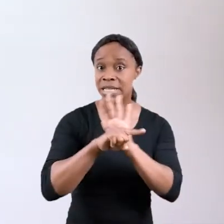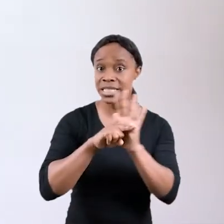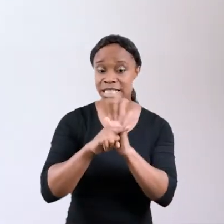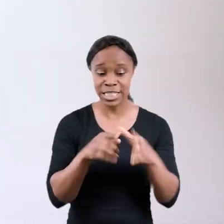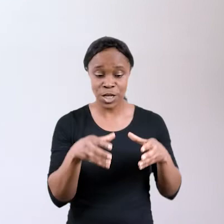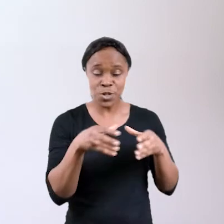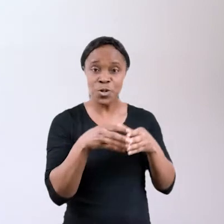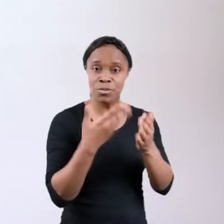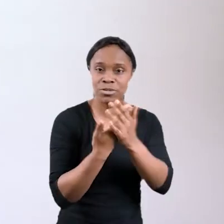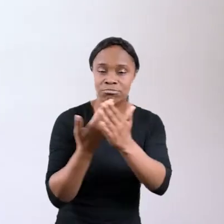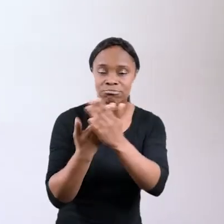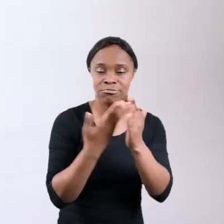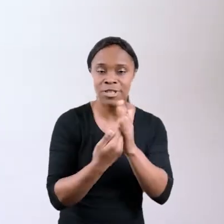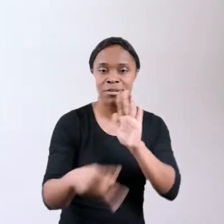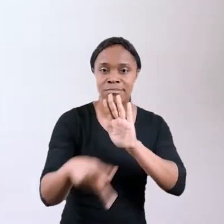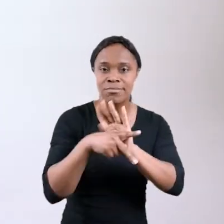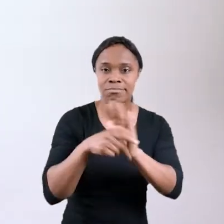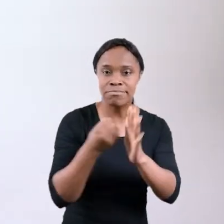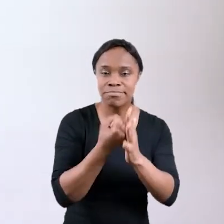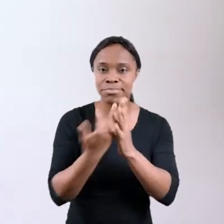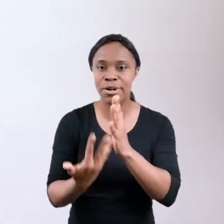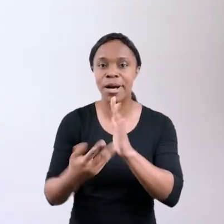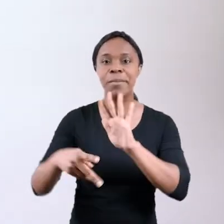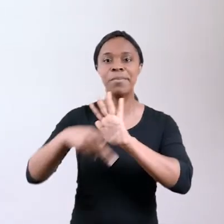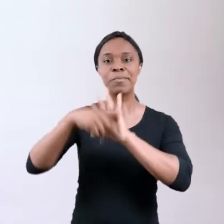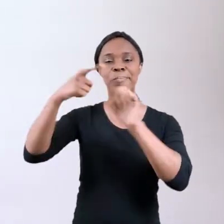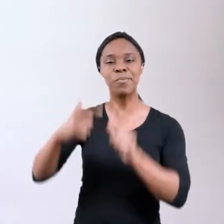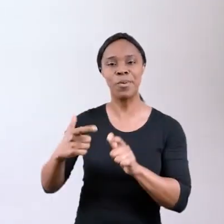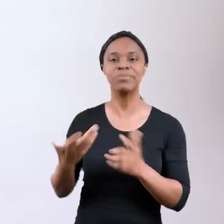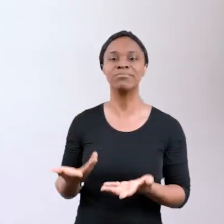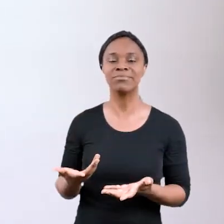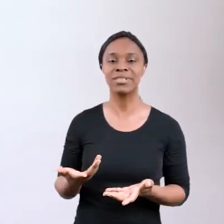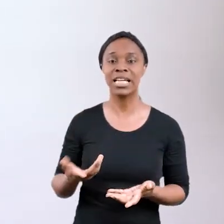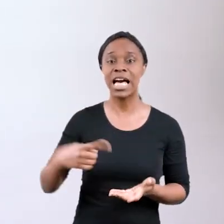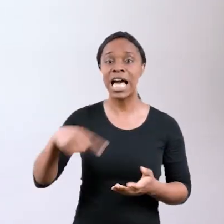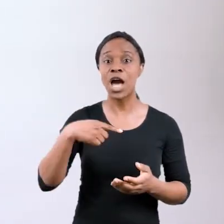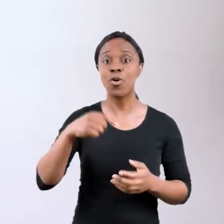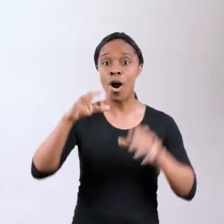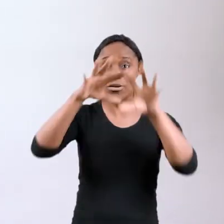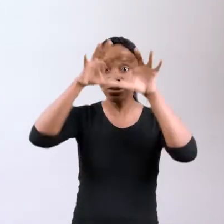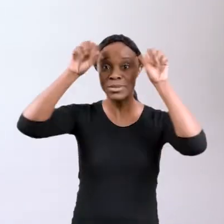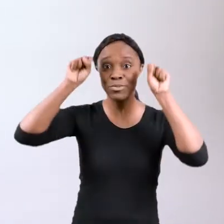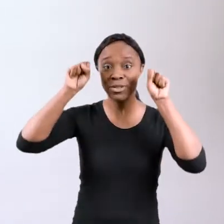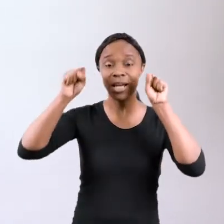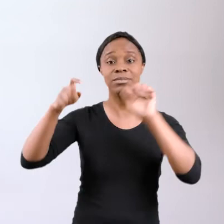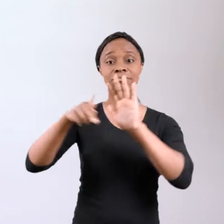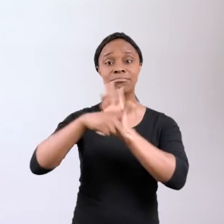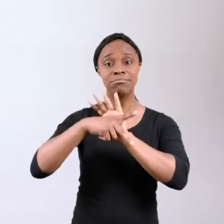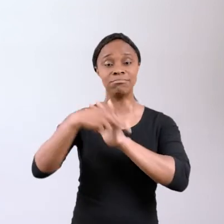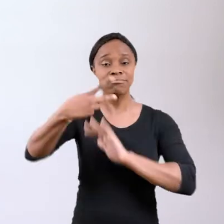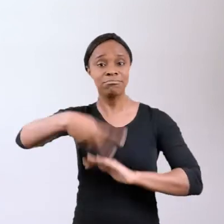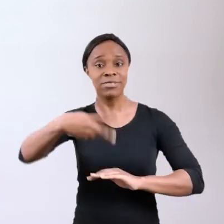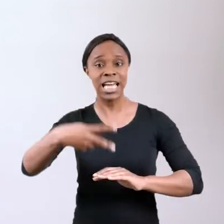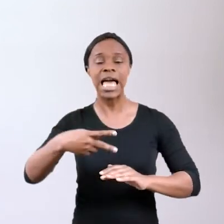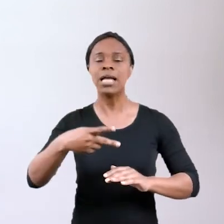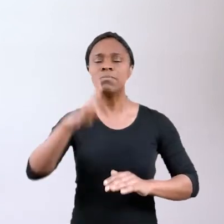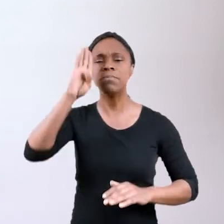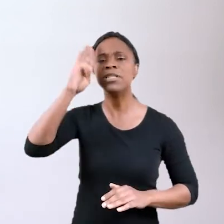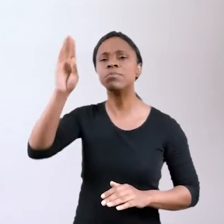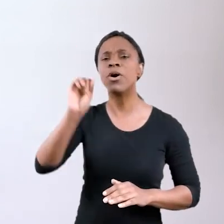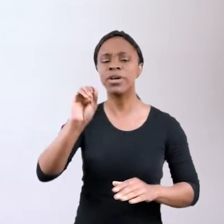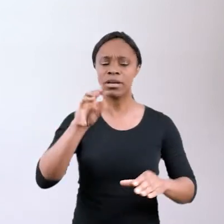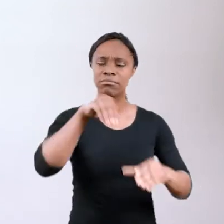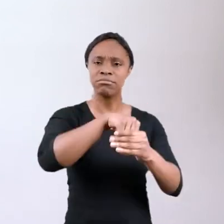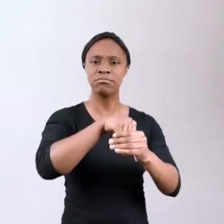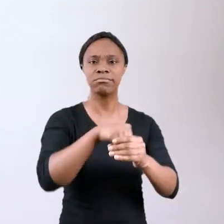de Estudos Multidisciplinares da Ação Afirmativa, os tribunais superiores são compostos majoritariamente de